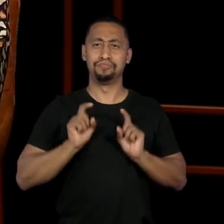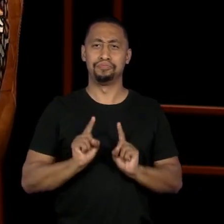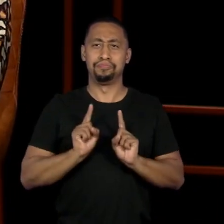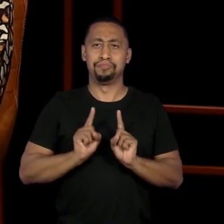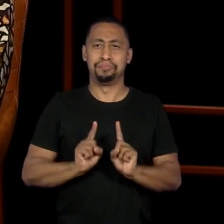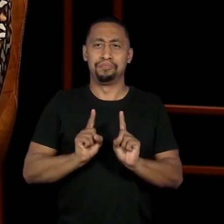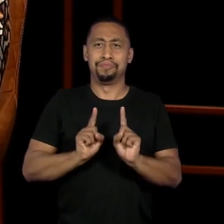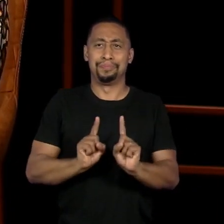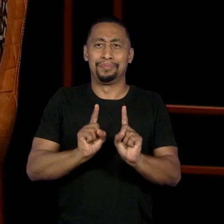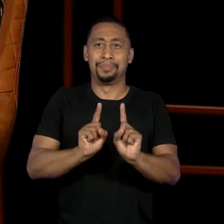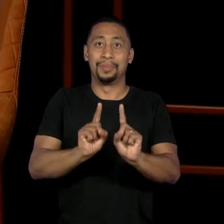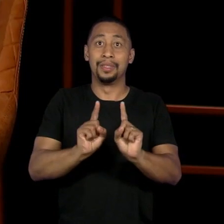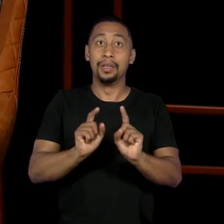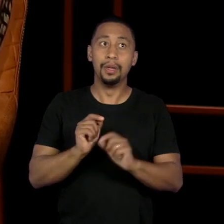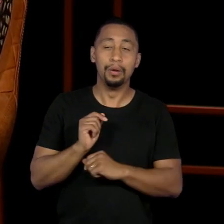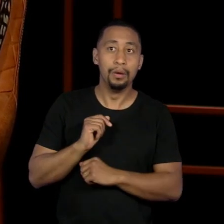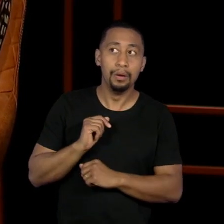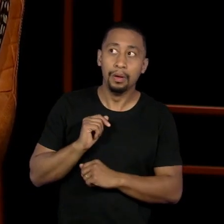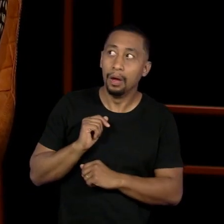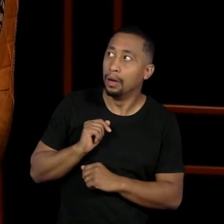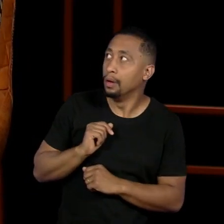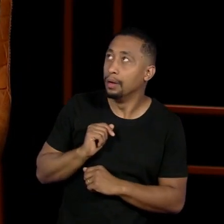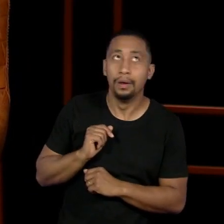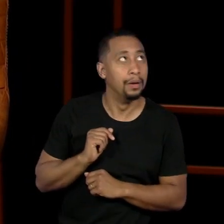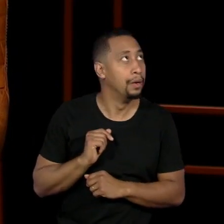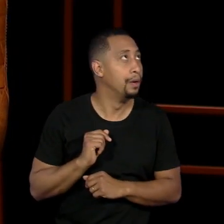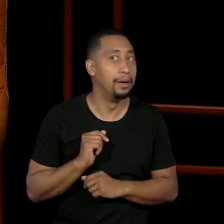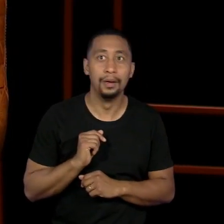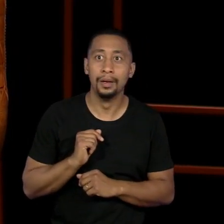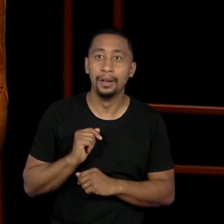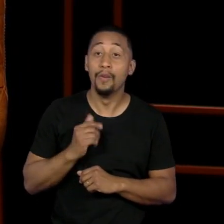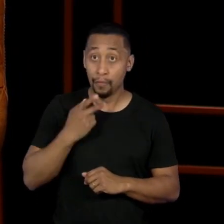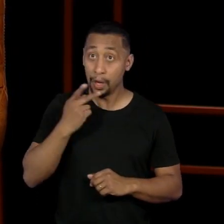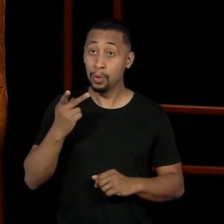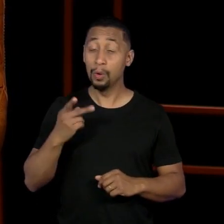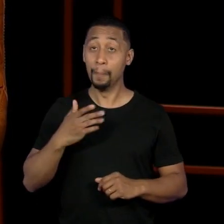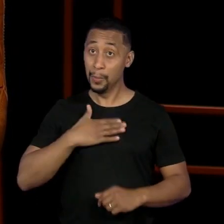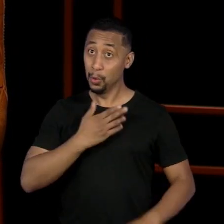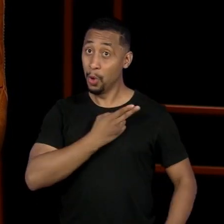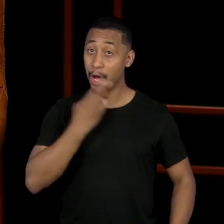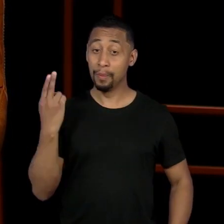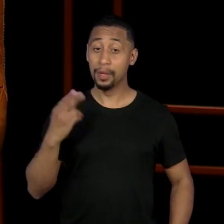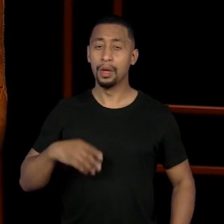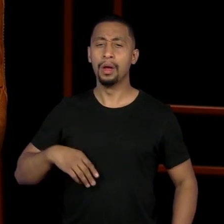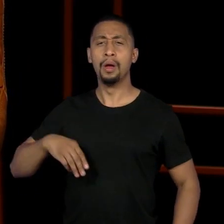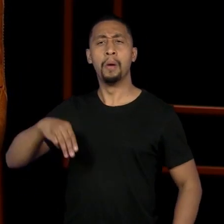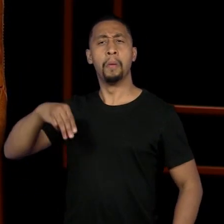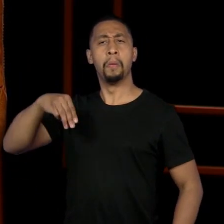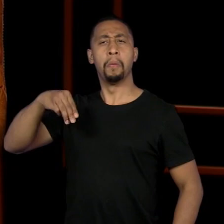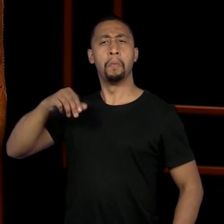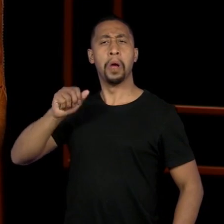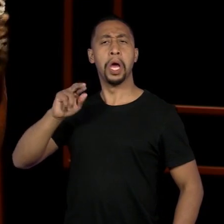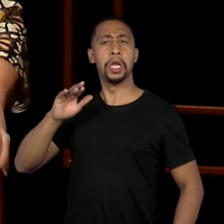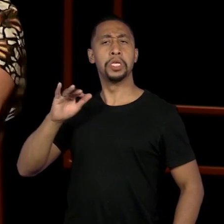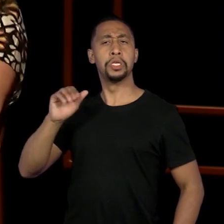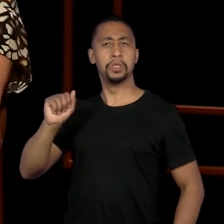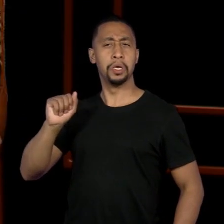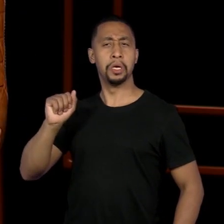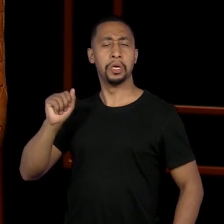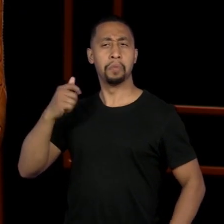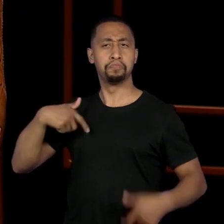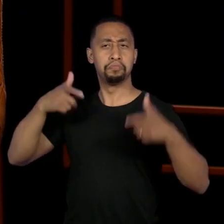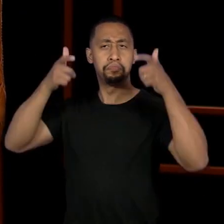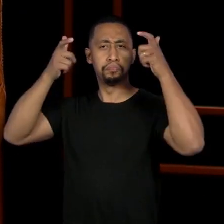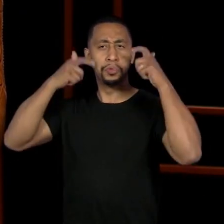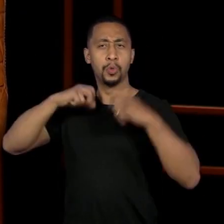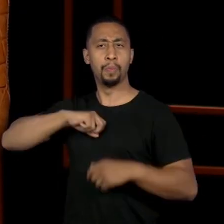entrei, eu ouço uma voz. Maria, The Princess of Portugal. Eu olhei para